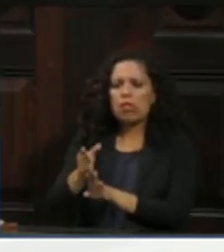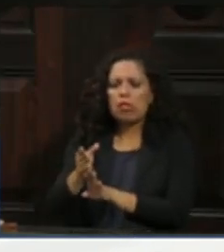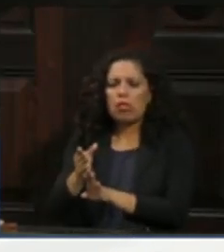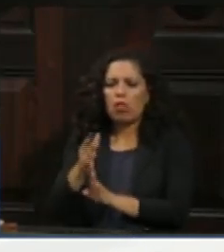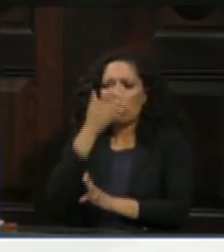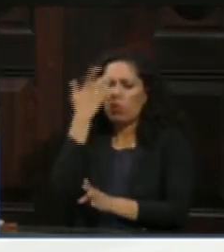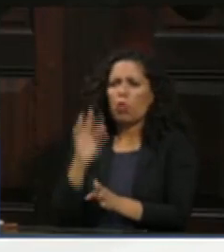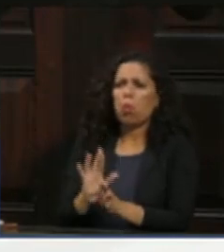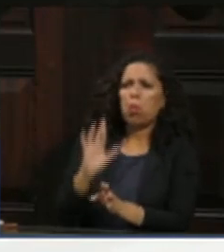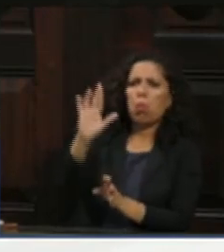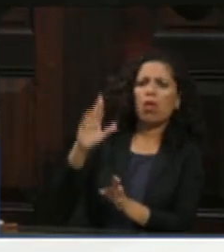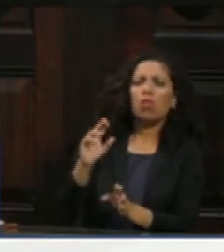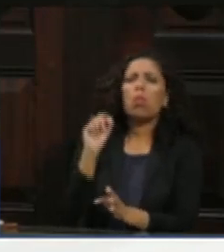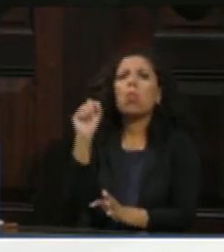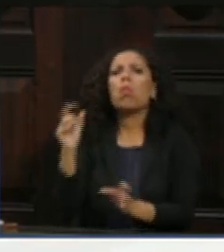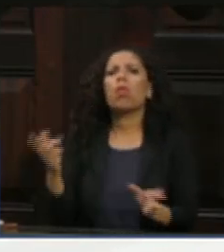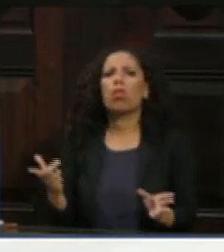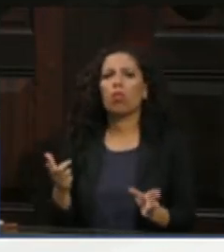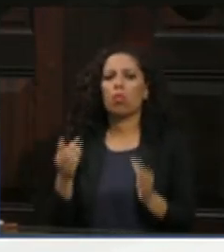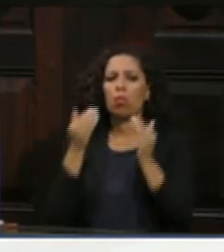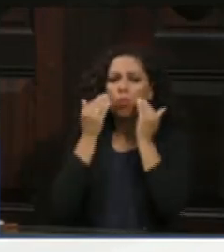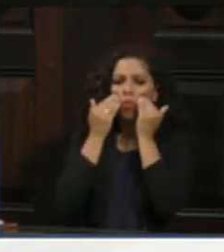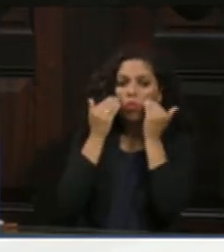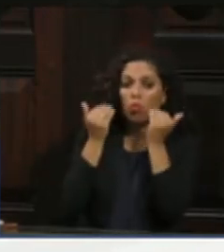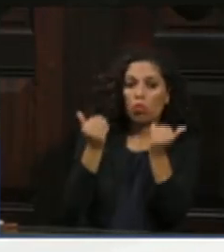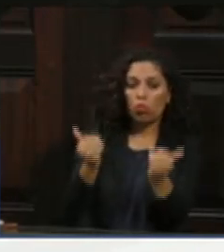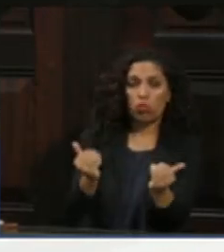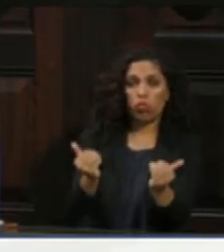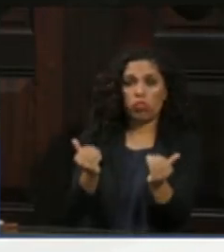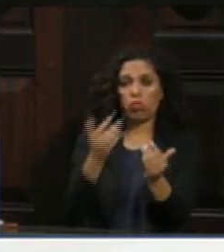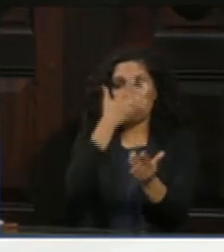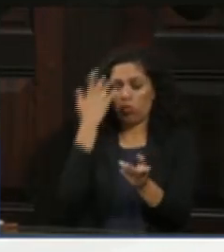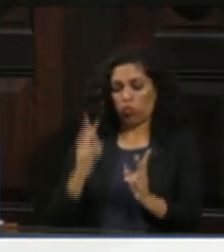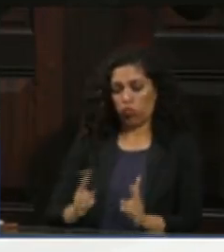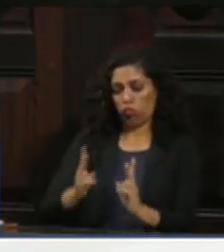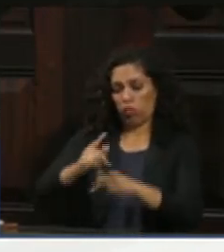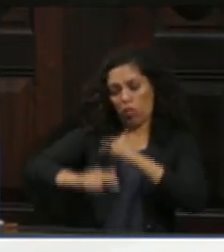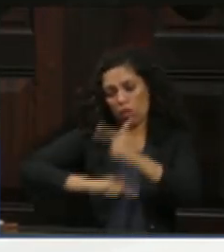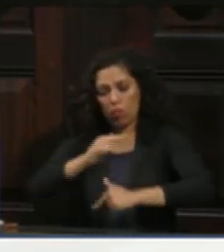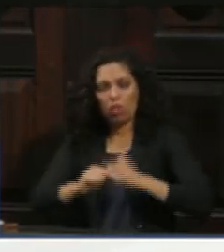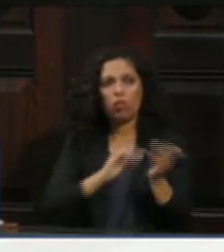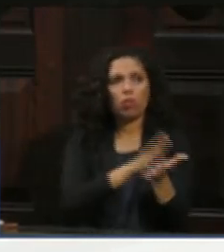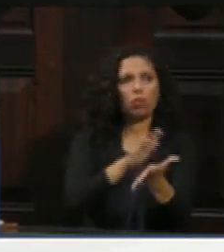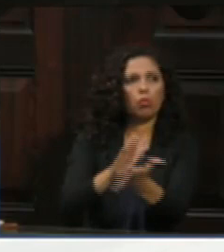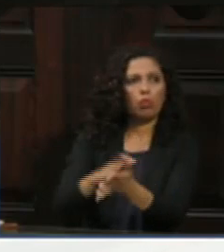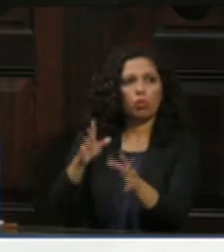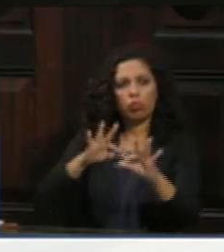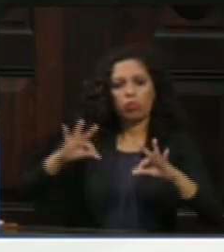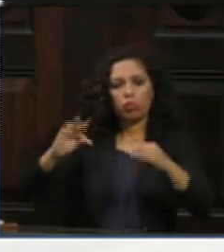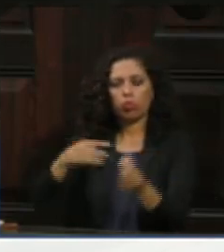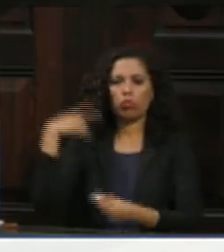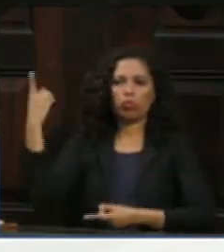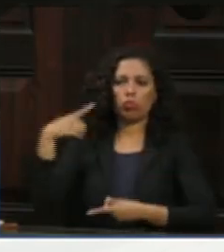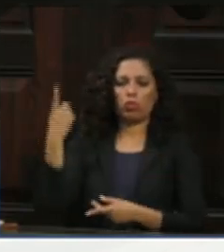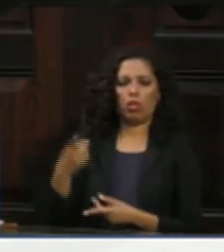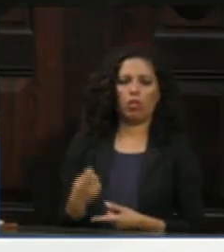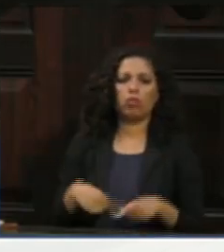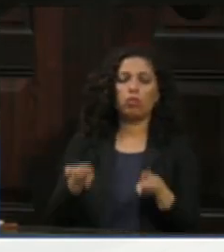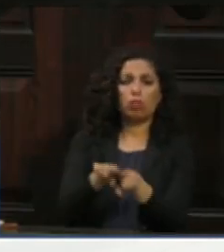é o que altera o artigo 7 da lei complementar, referente ao